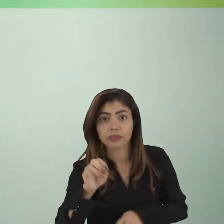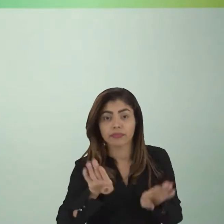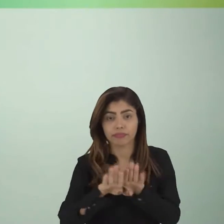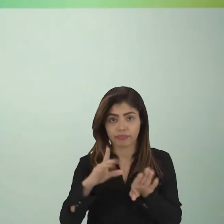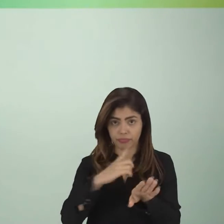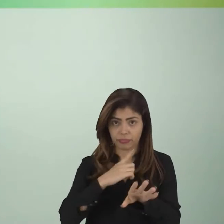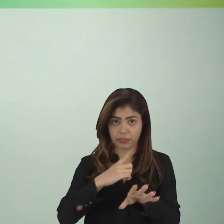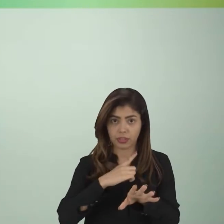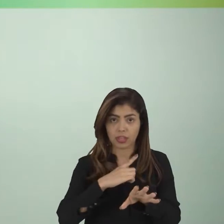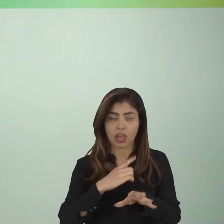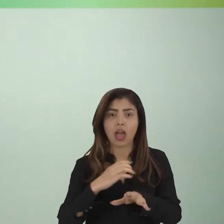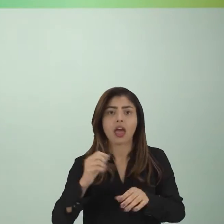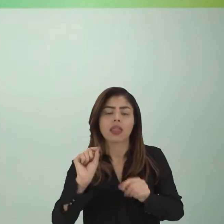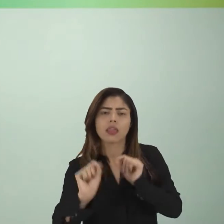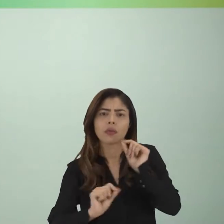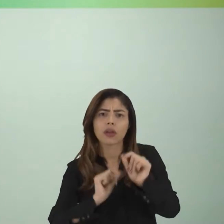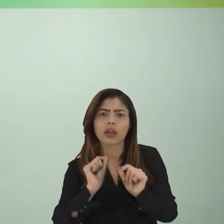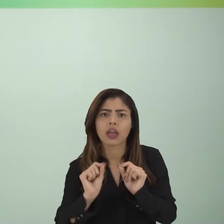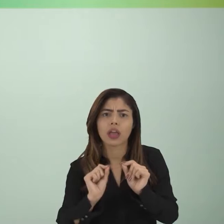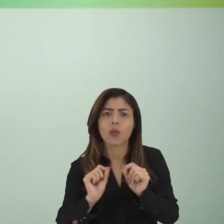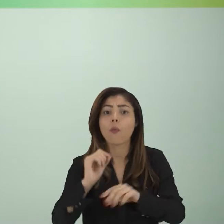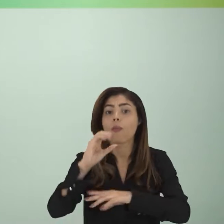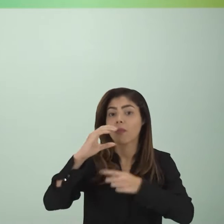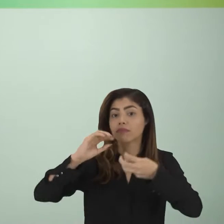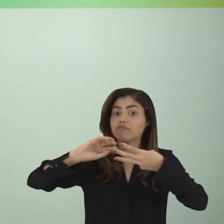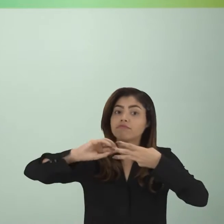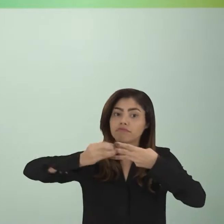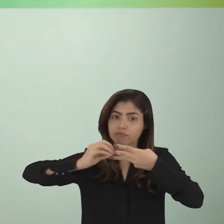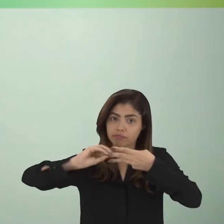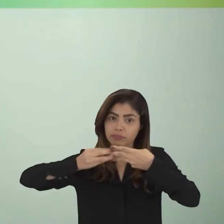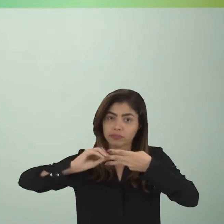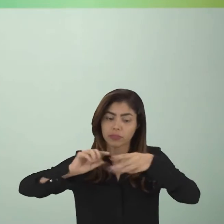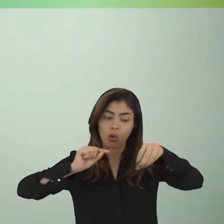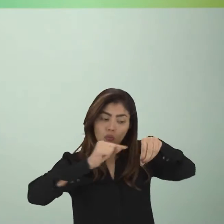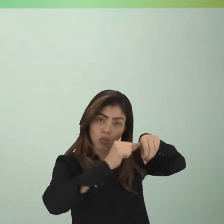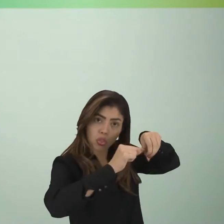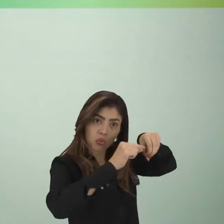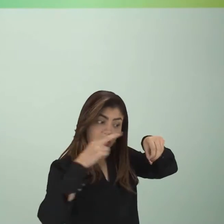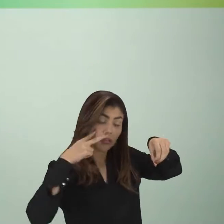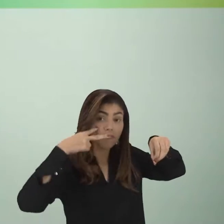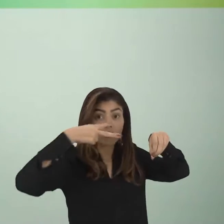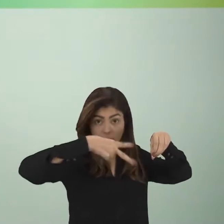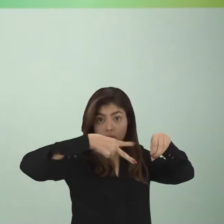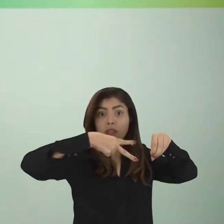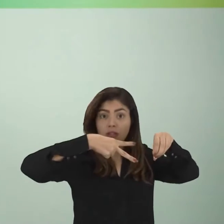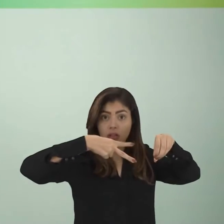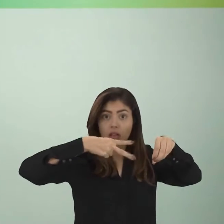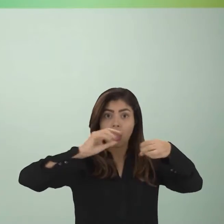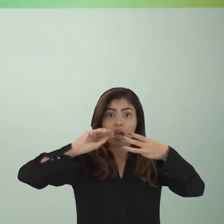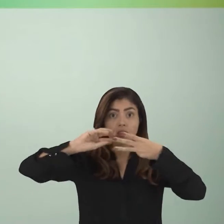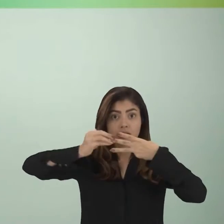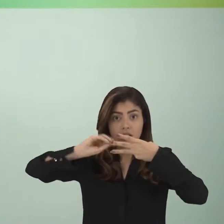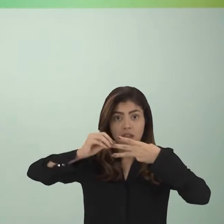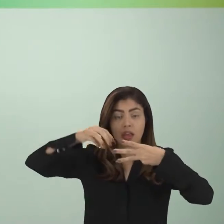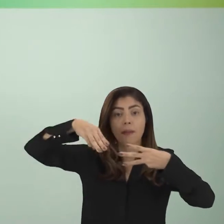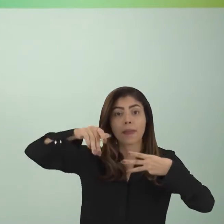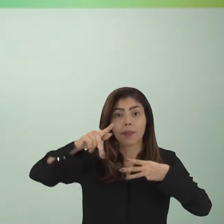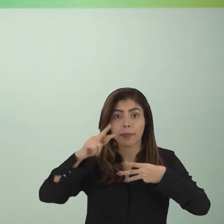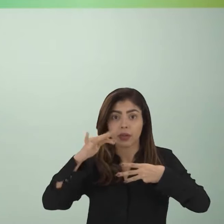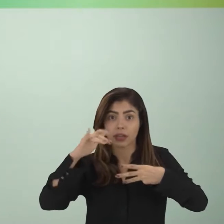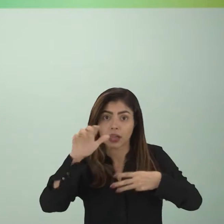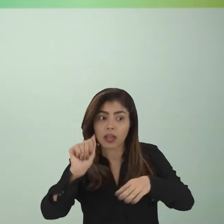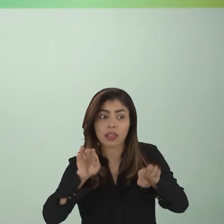ou seja, são organismos que possuem células com núcleo visível, ou seja, a célula deles vão ter membrana